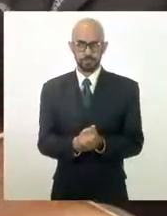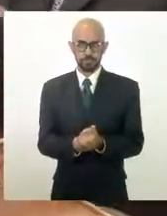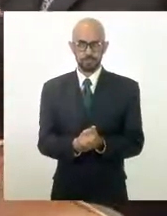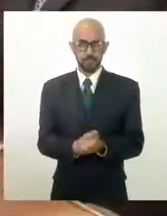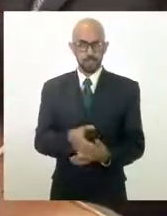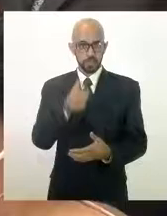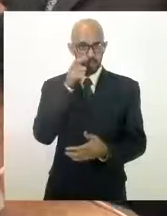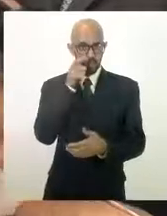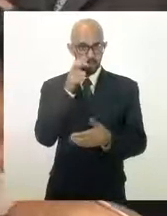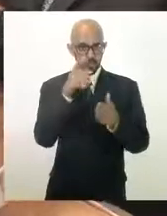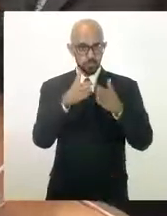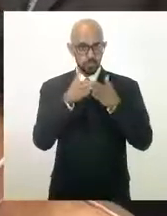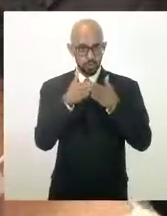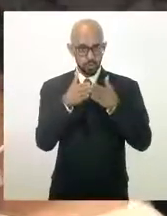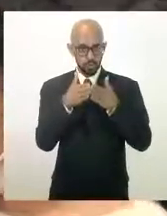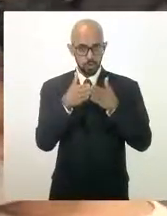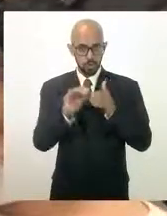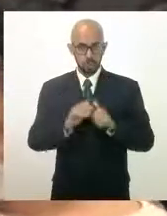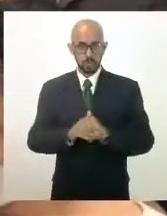Atenção,